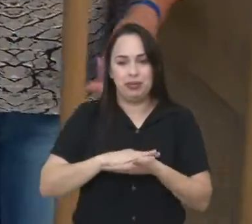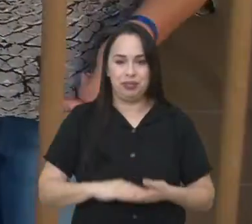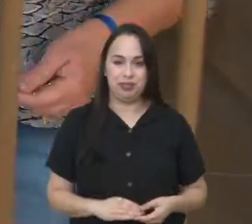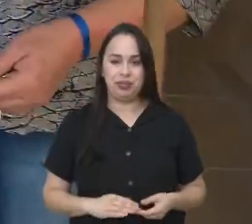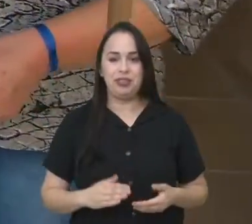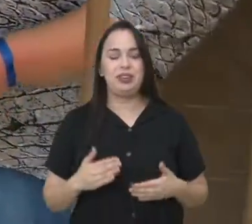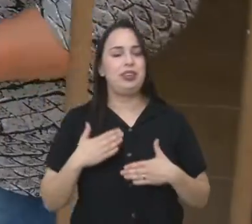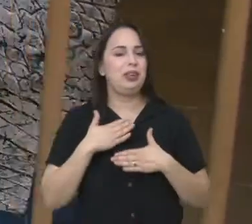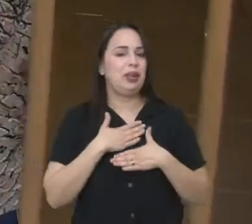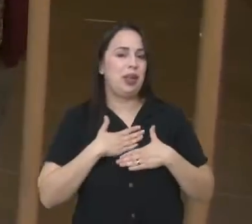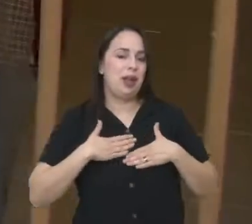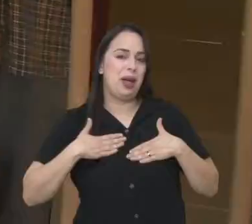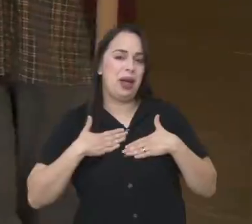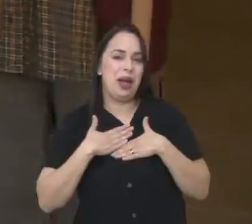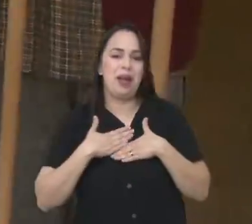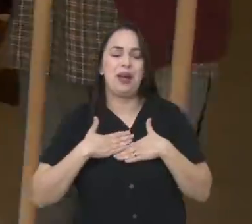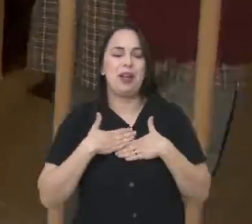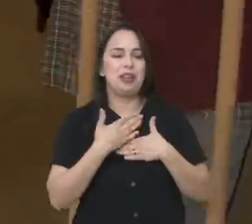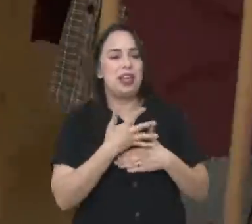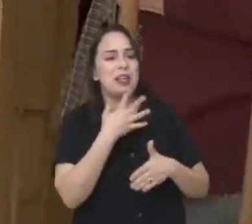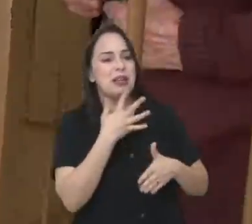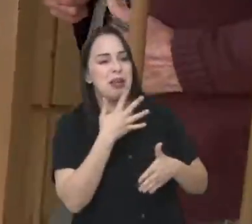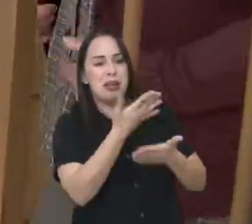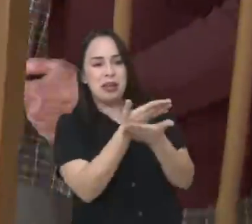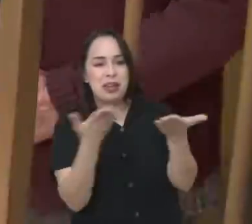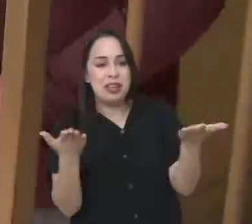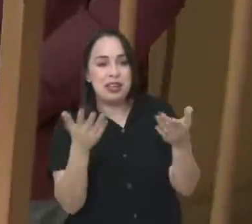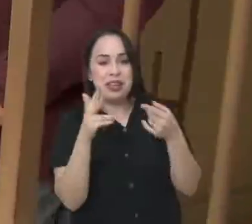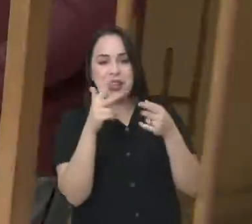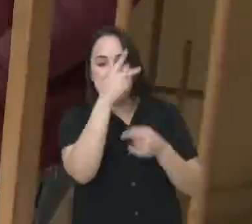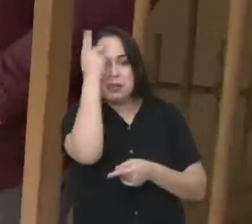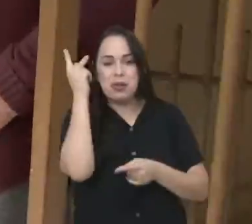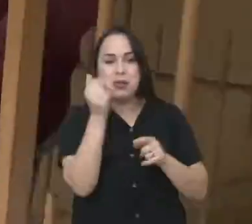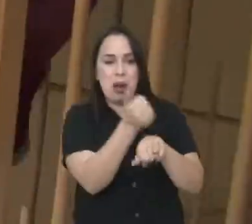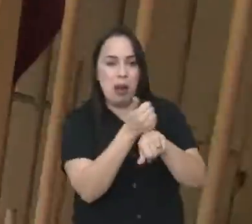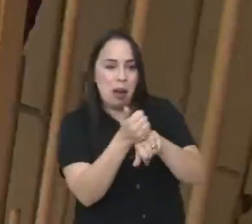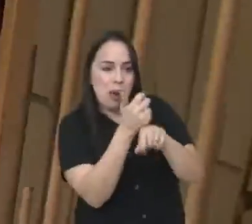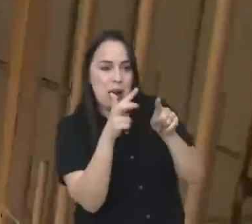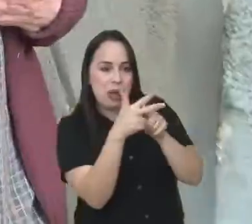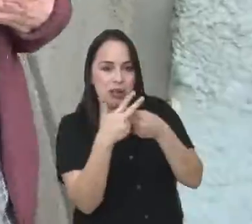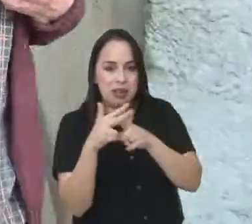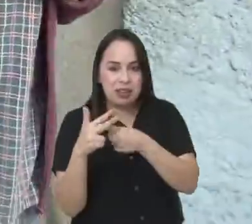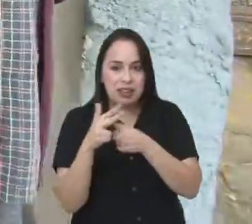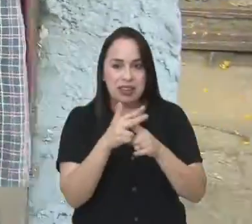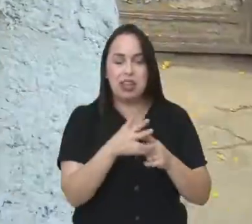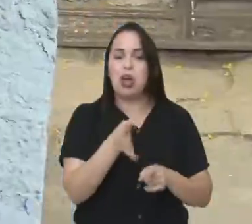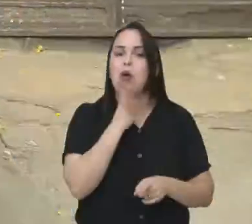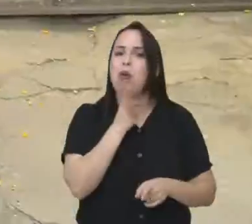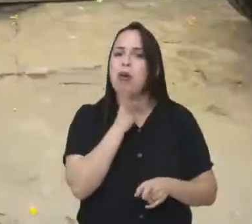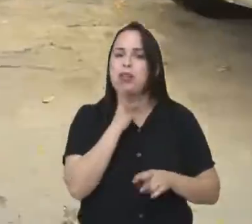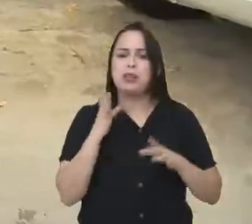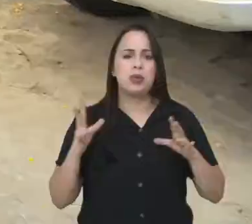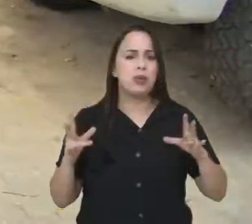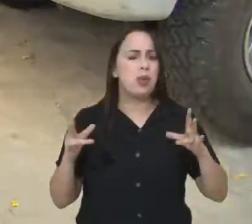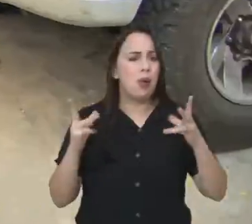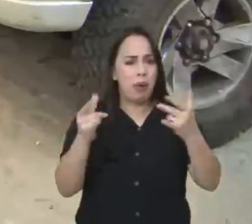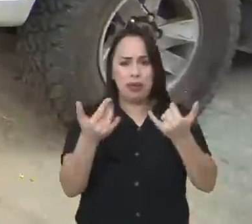Eu gosto dos mecânicos, dos donos das oficinas aí, que eu conheço todos